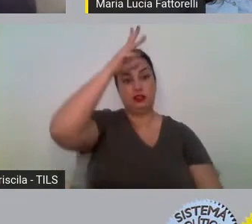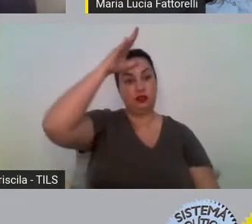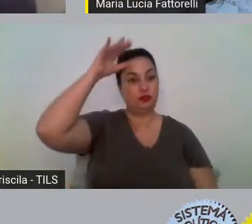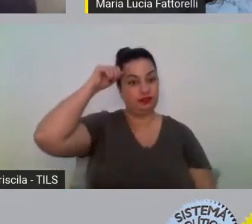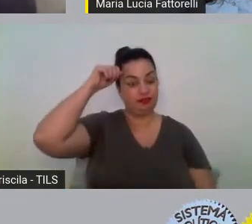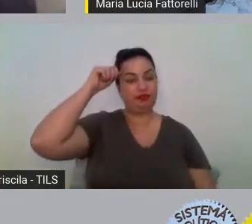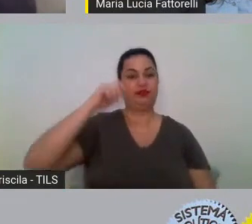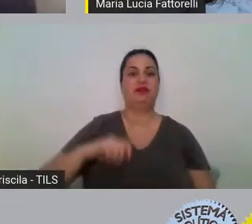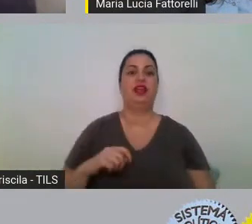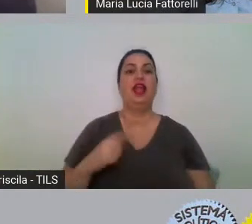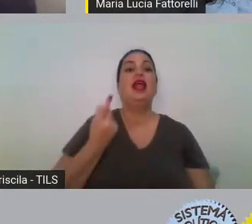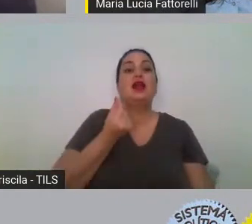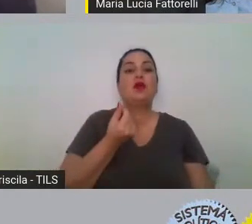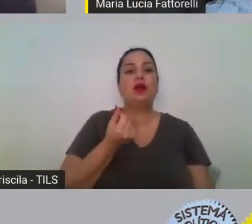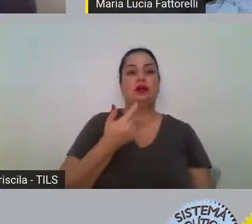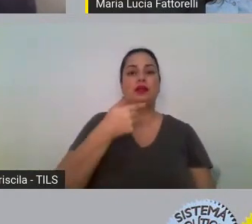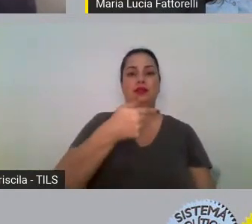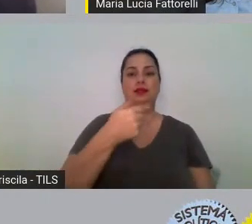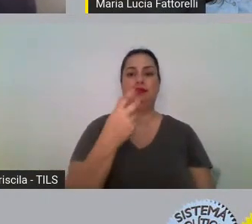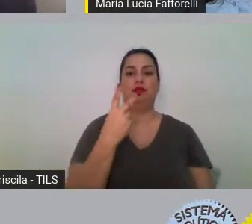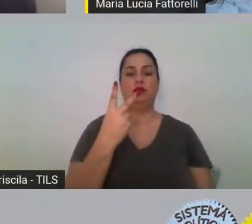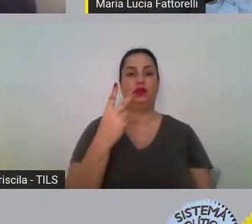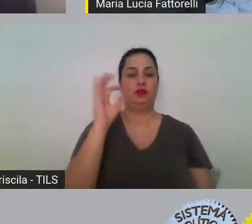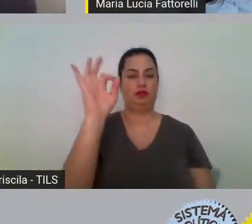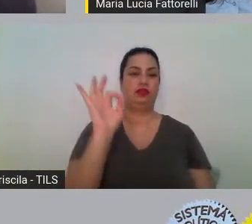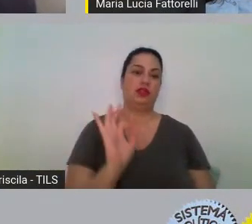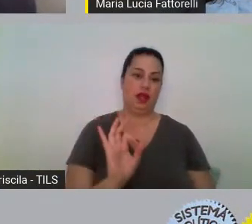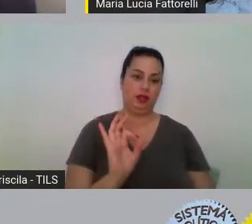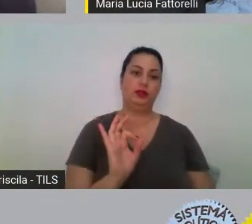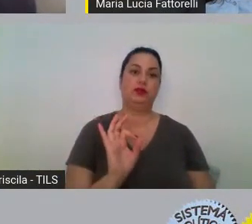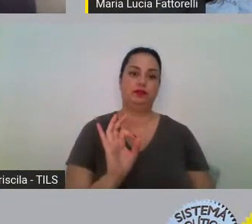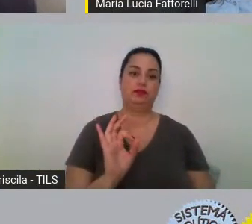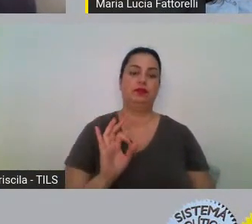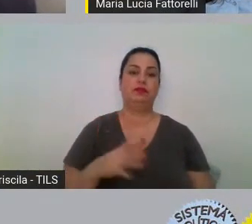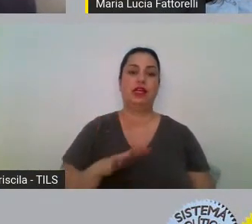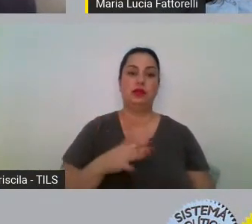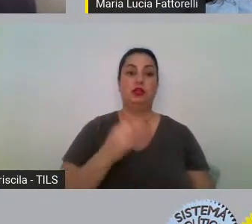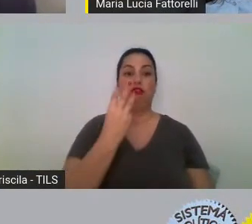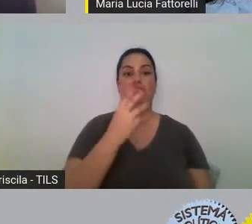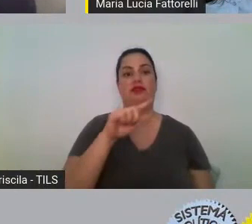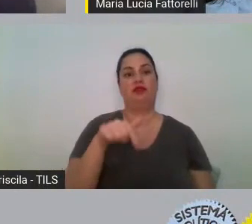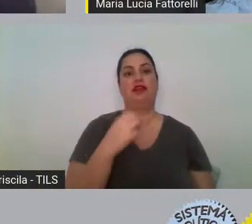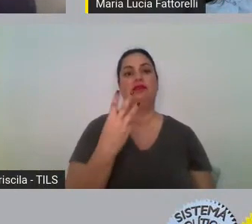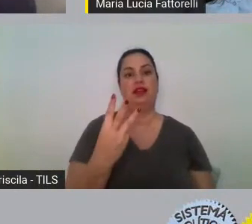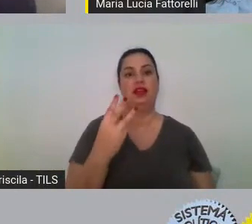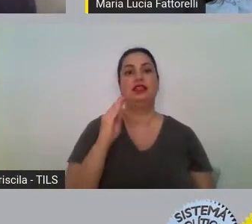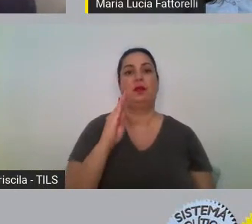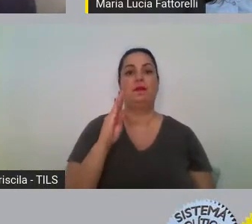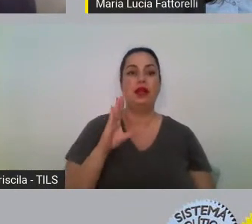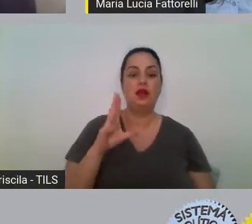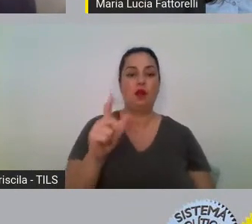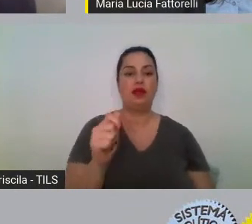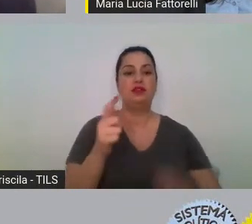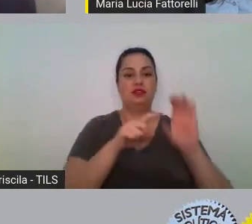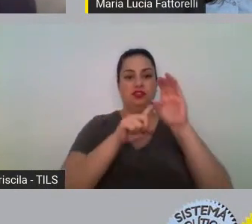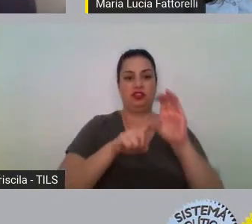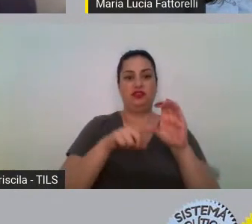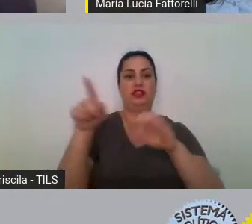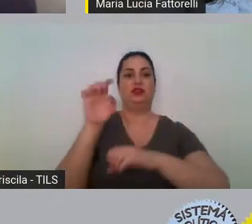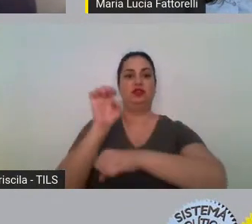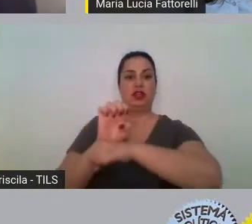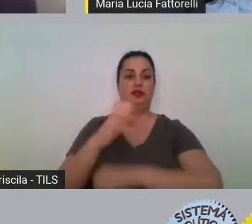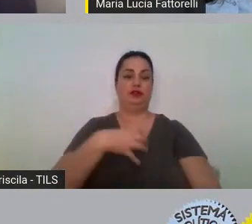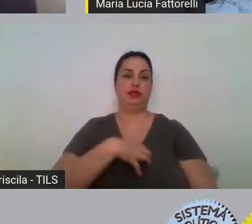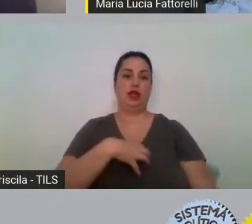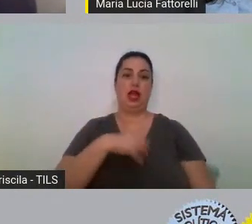72%, ou seja, 3,3 bilhões da dívida da Bahia hoje é derivada do Baneb, que